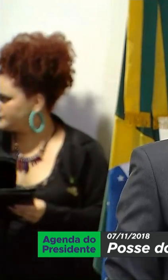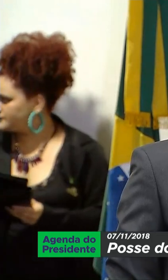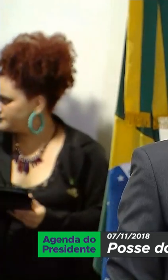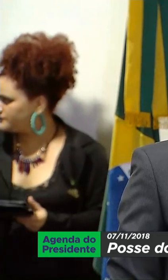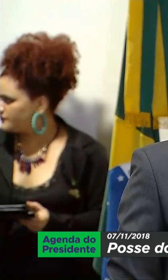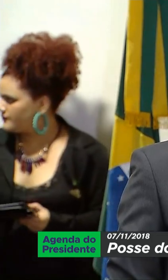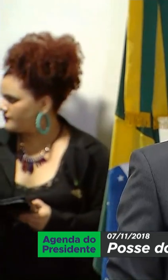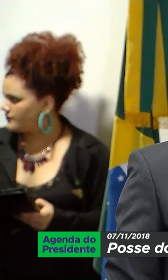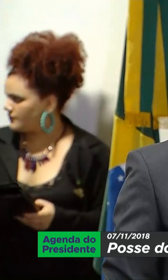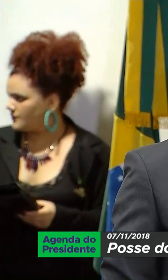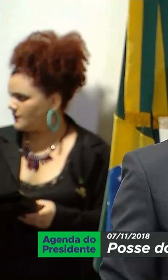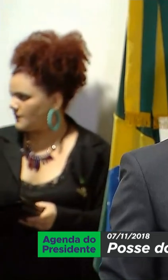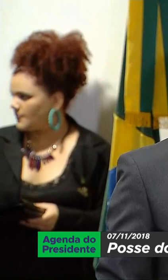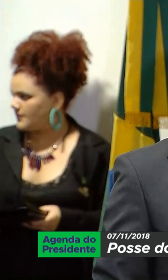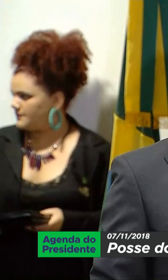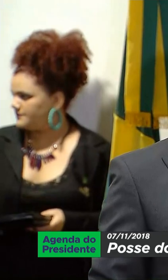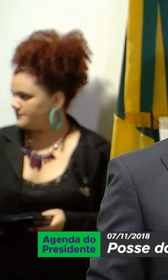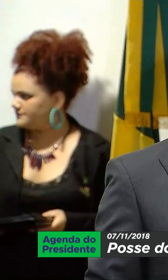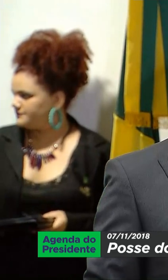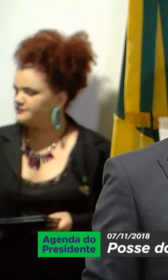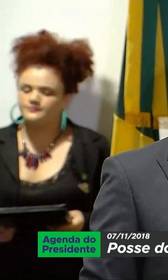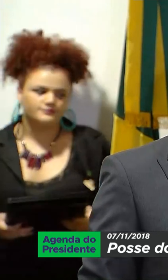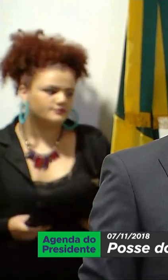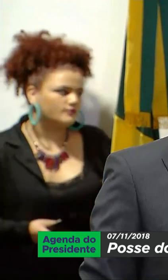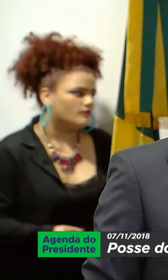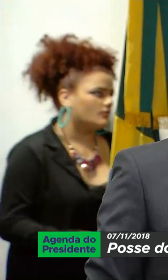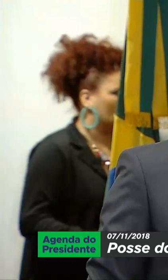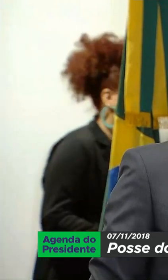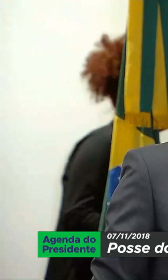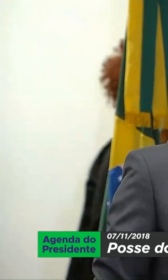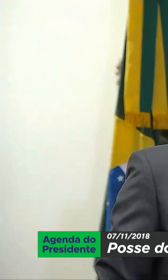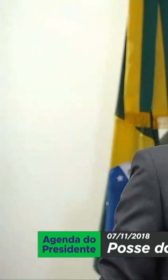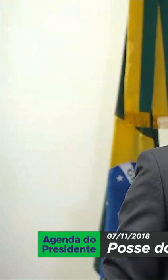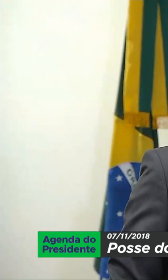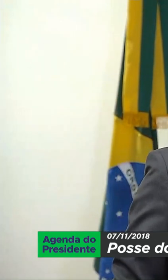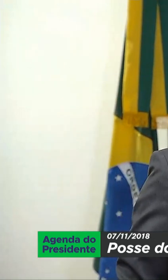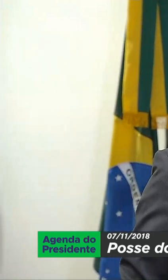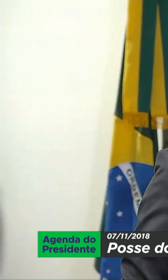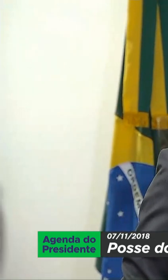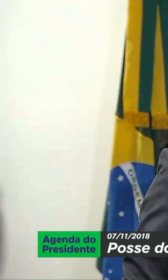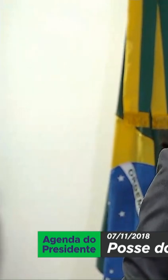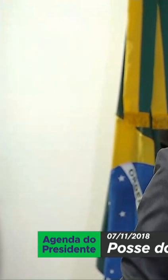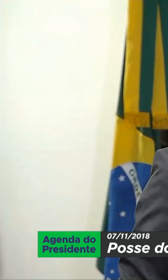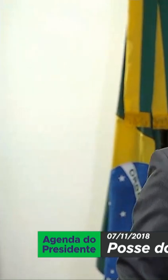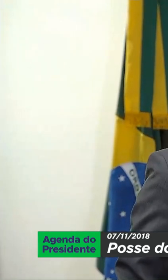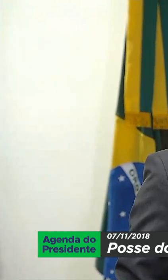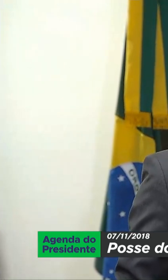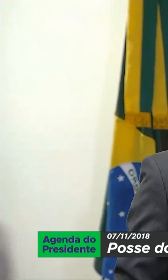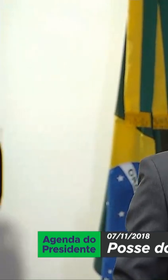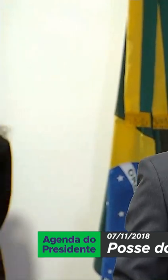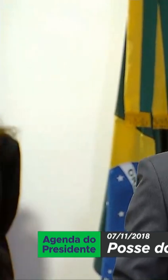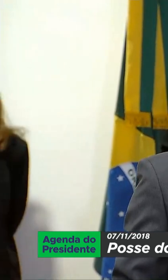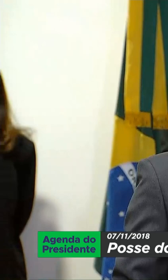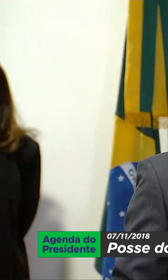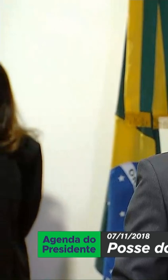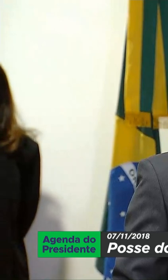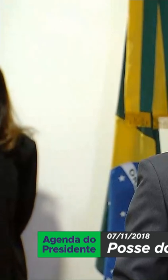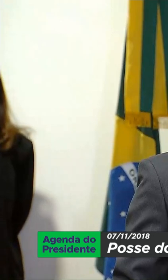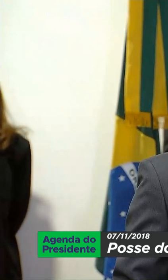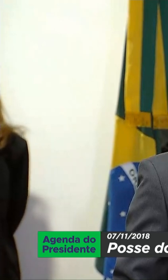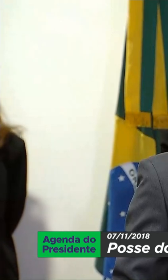e colaboradores, que nós temos, sim, dificuldades humanas, materiais e orçamentárias. Mas